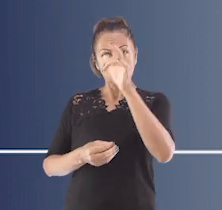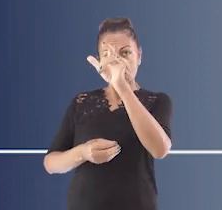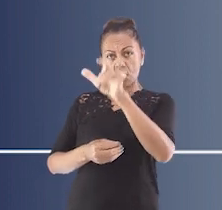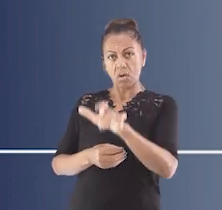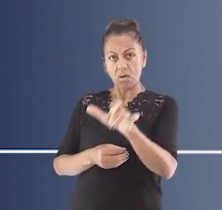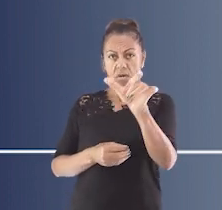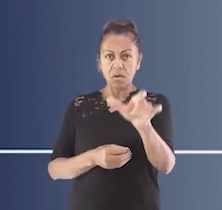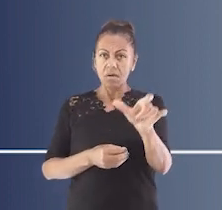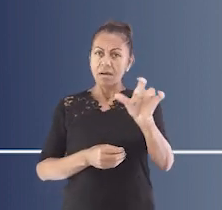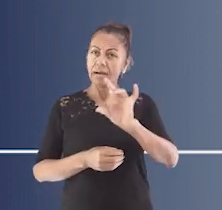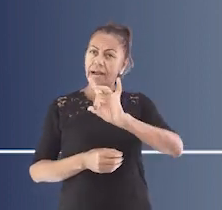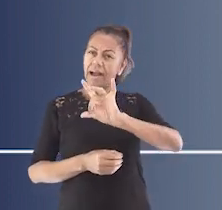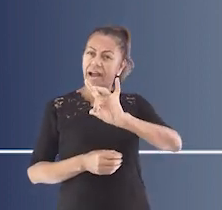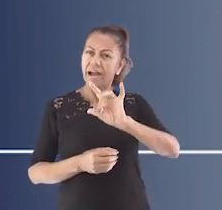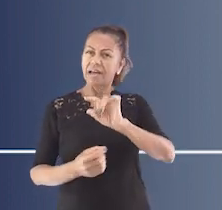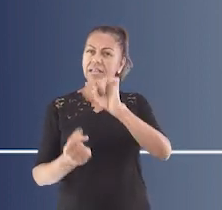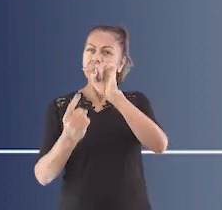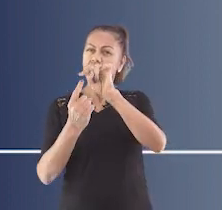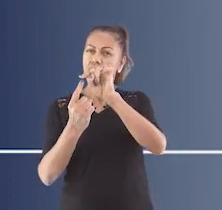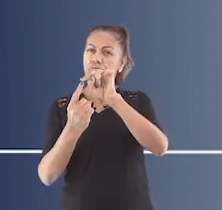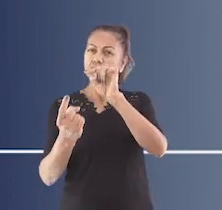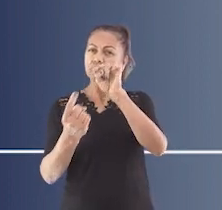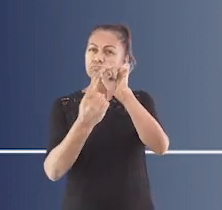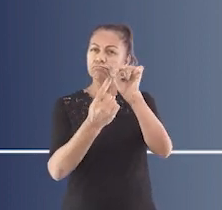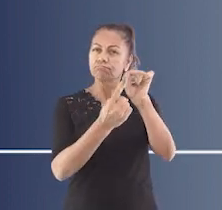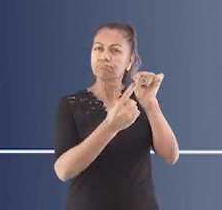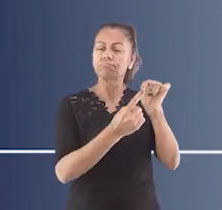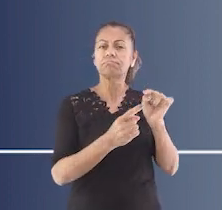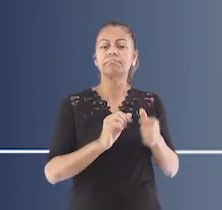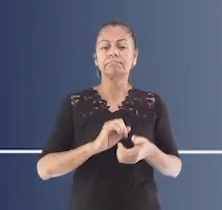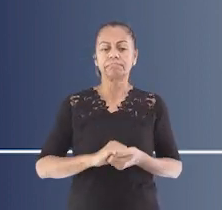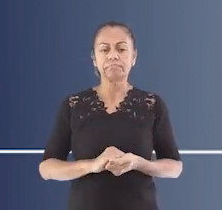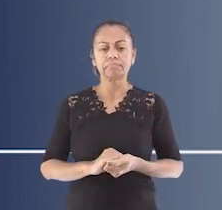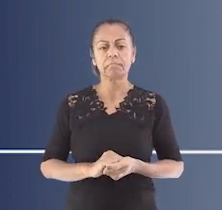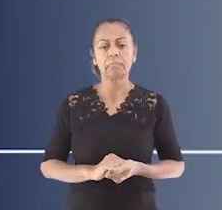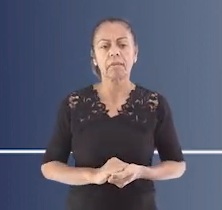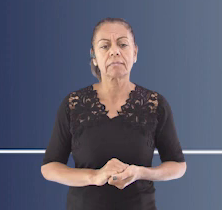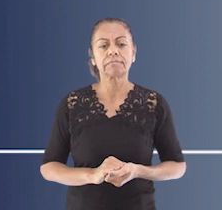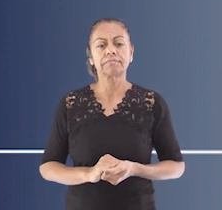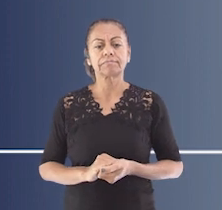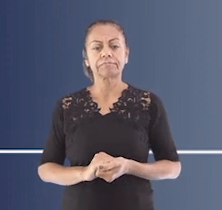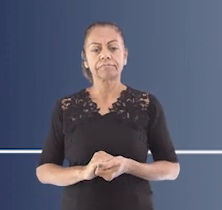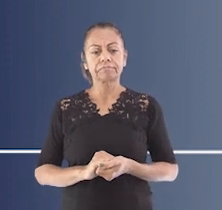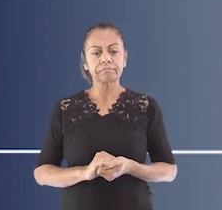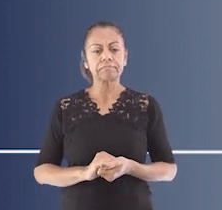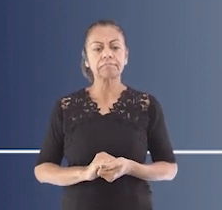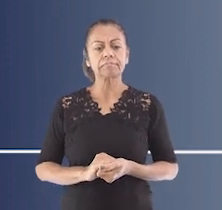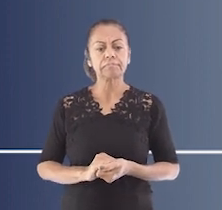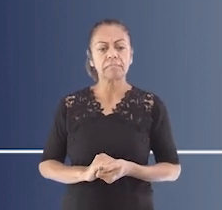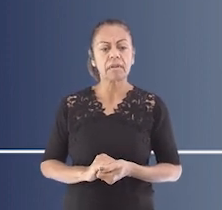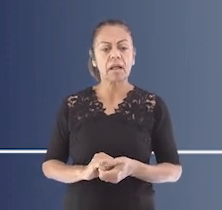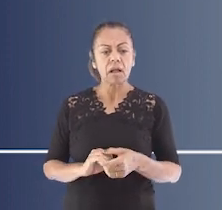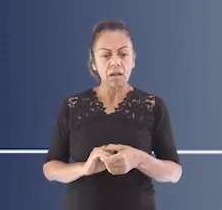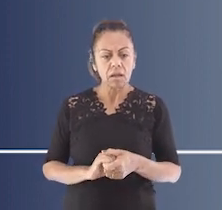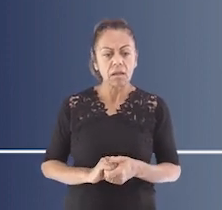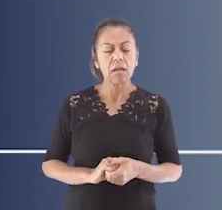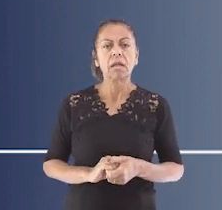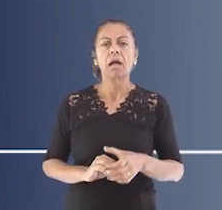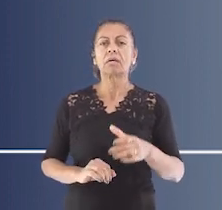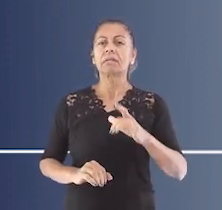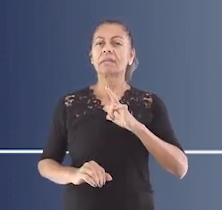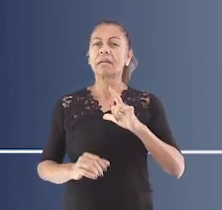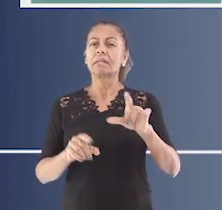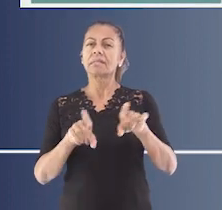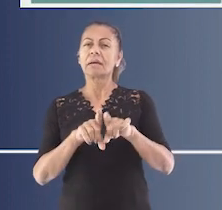a intensidade e o tipo de treino para cada biotipo, de forma a manter